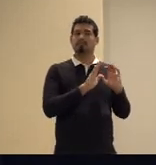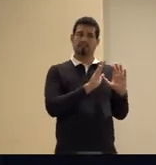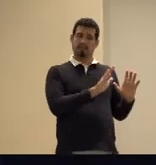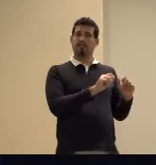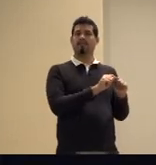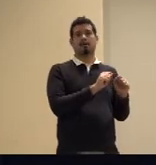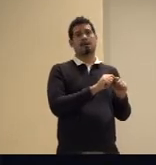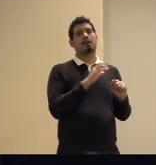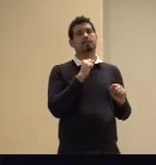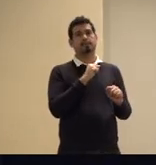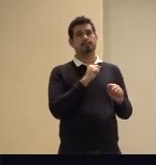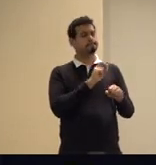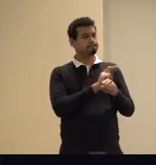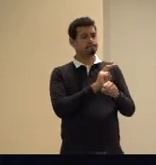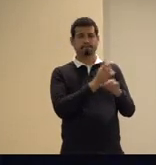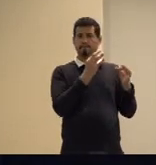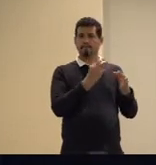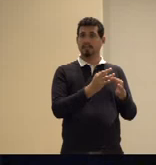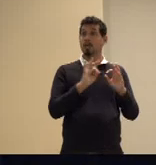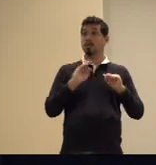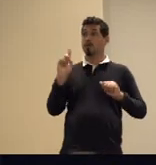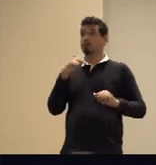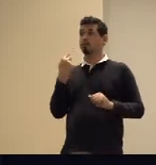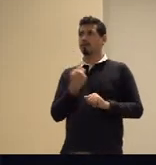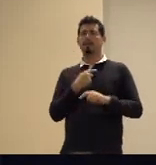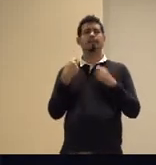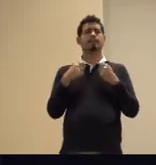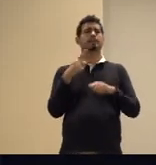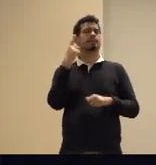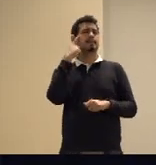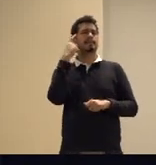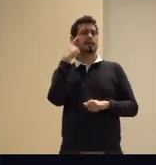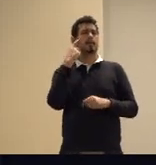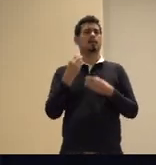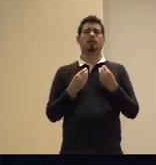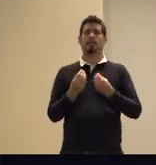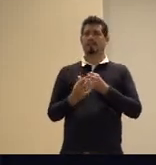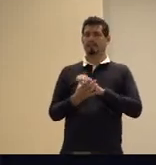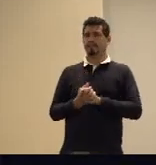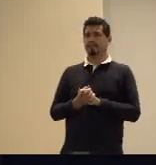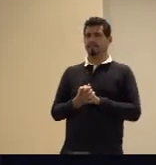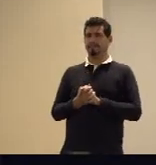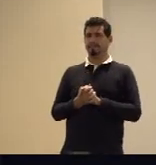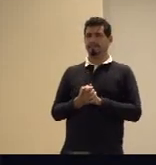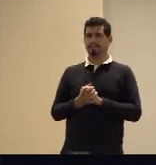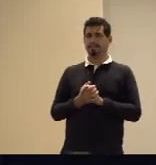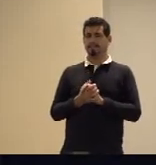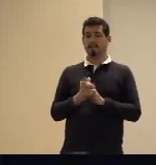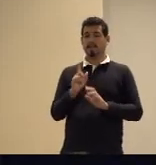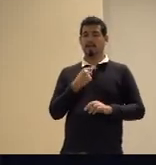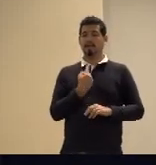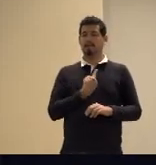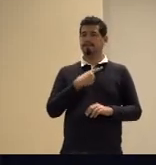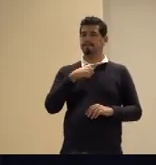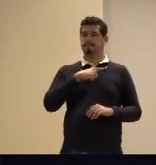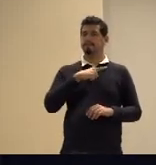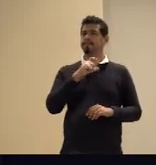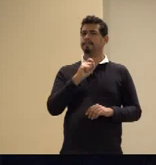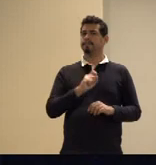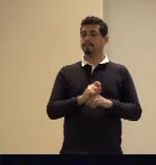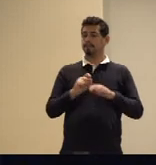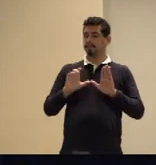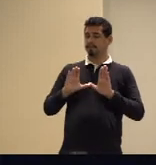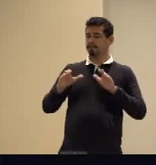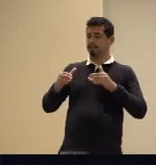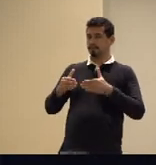então, todos nós temos que estar pensando da seguinte forma: nós temos que ter